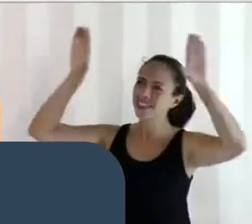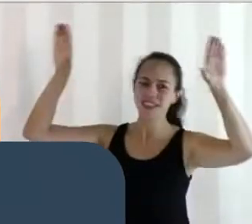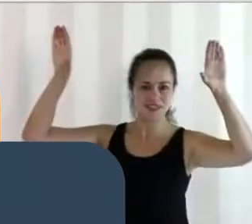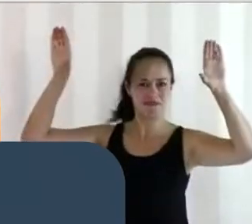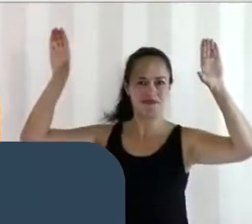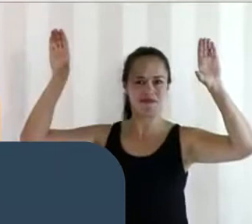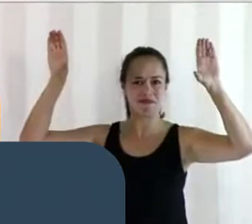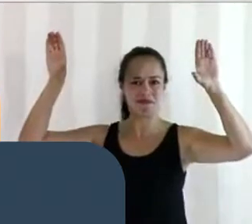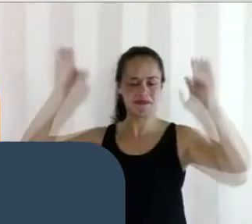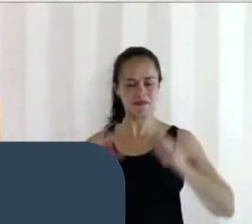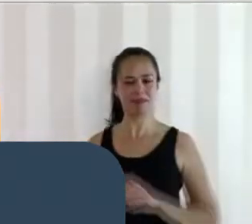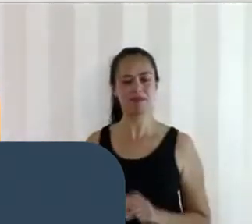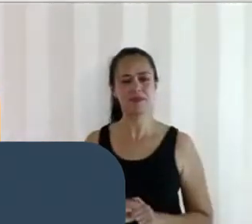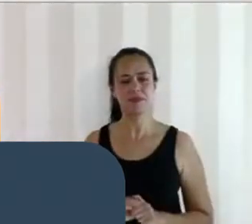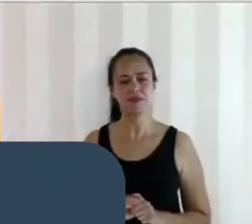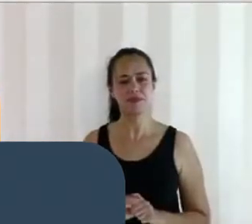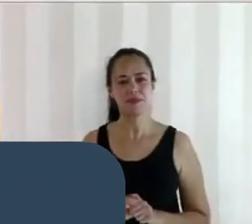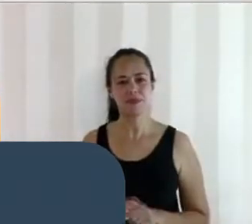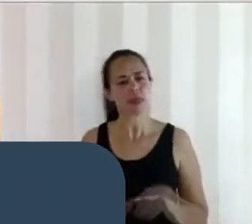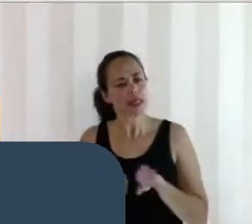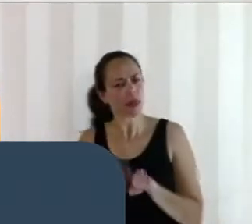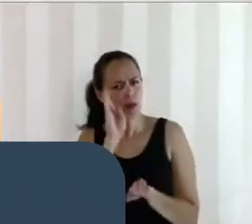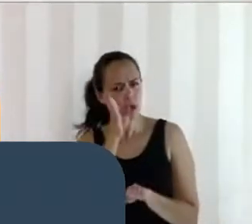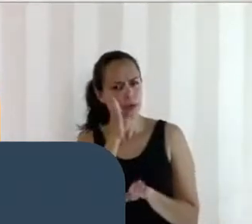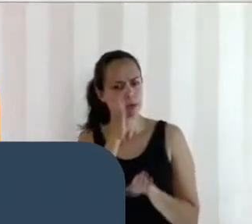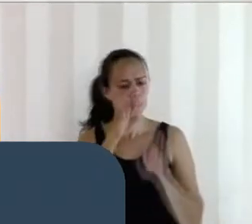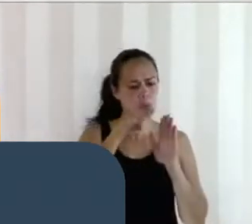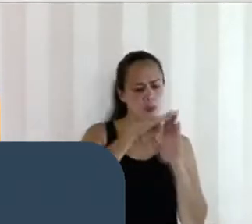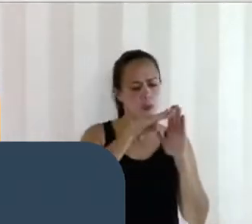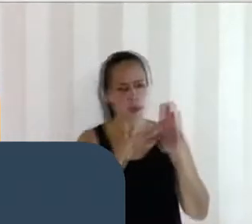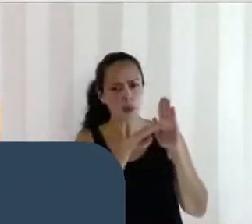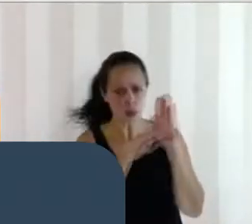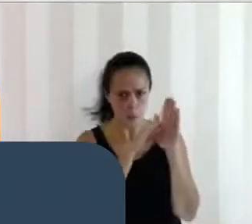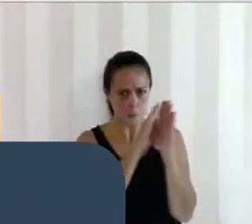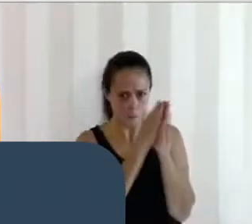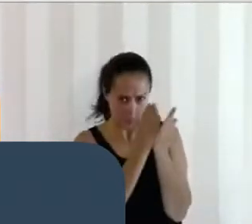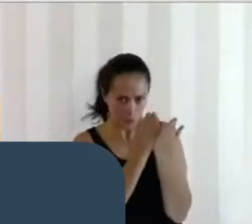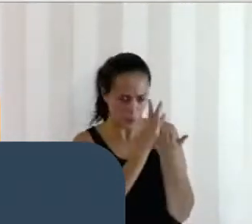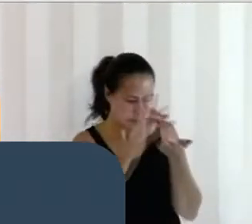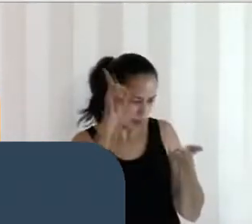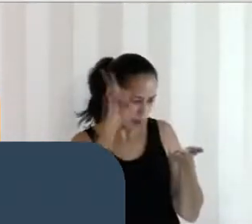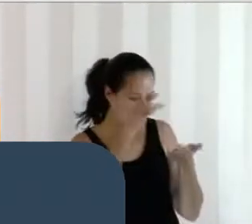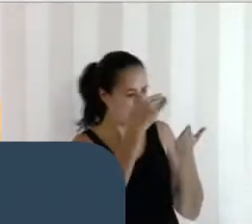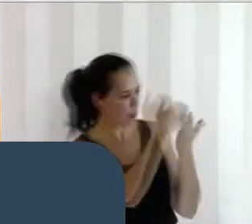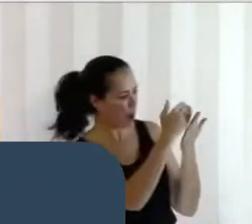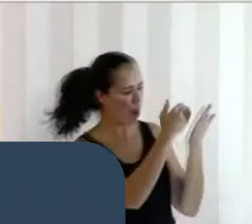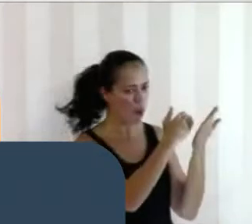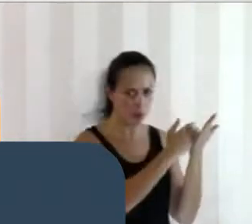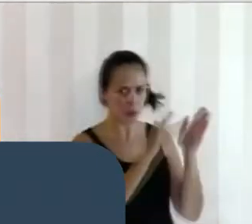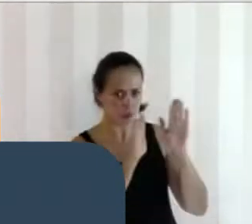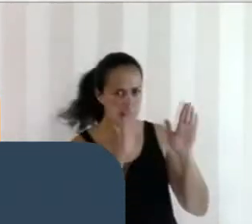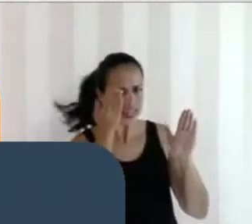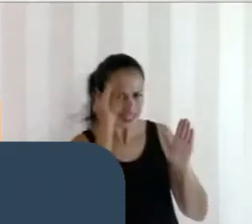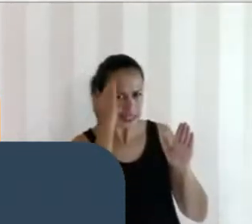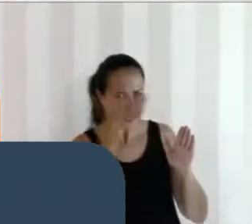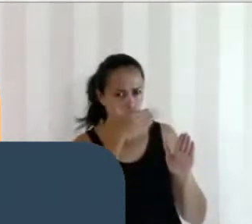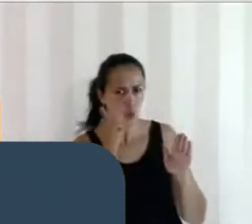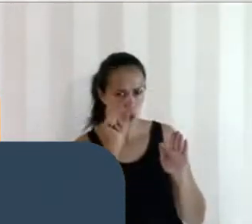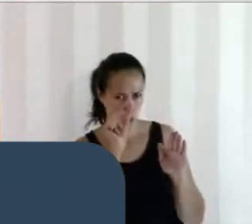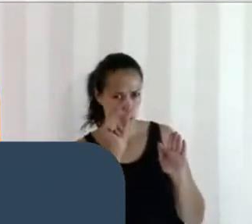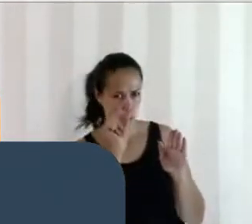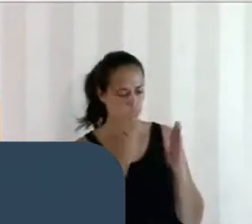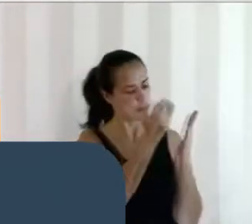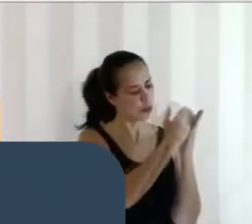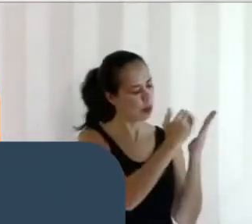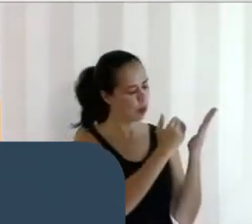uma breve divisão didática aqui no texto, entre negativo e positivo, mais ou menos numa linha como o Dr. Lloyd